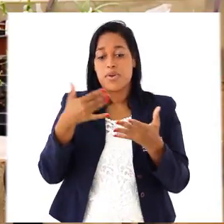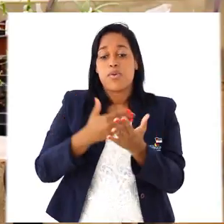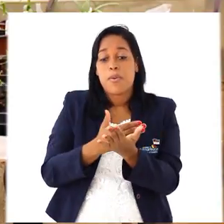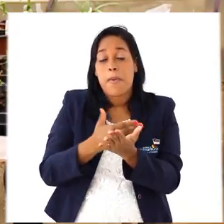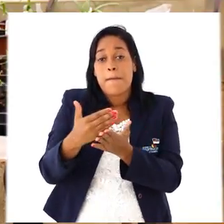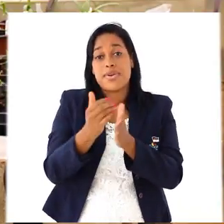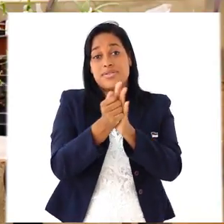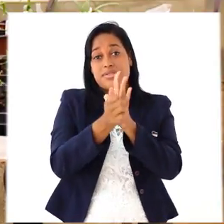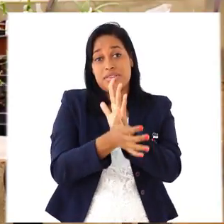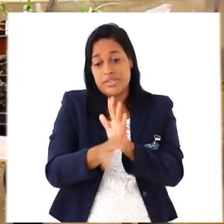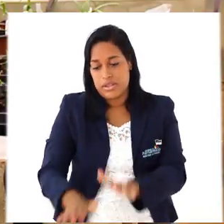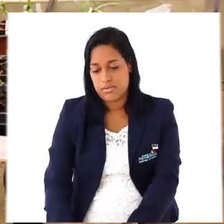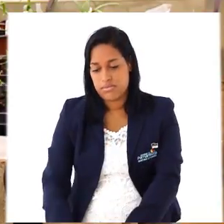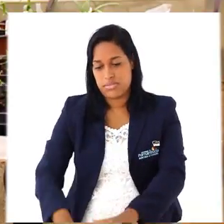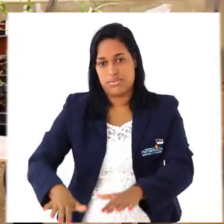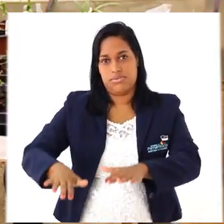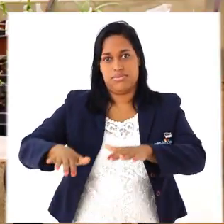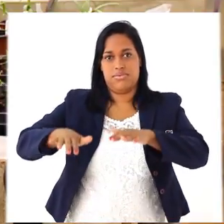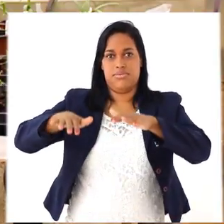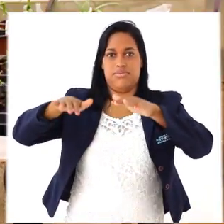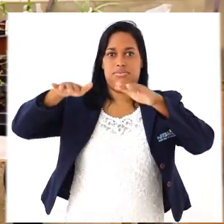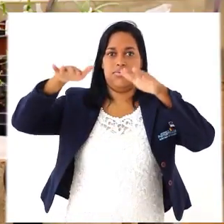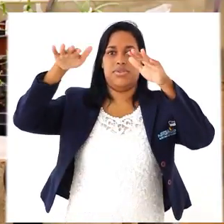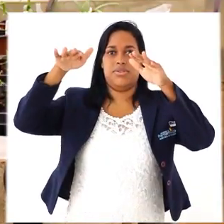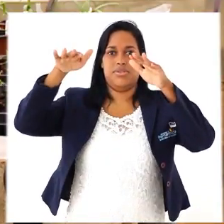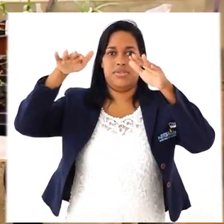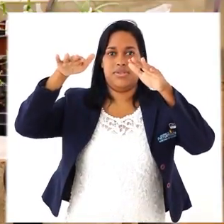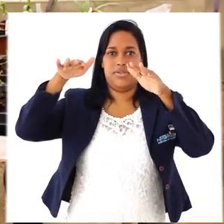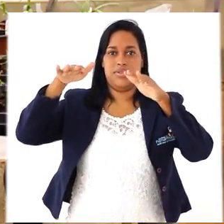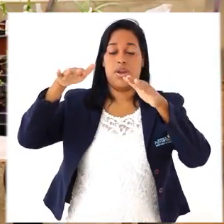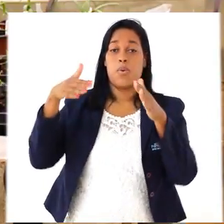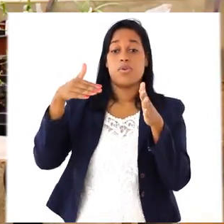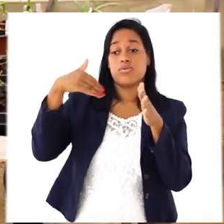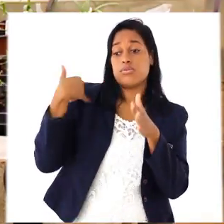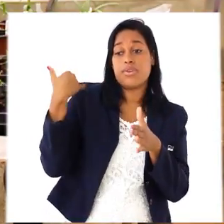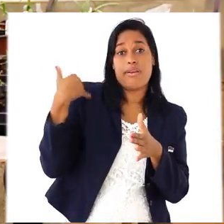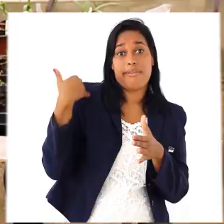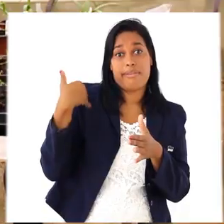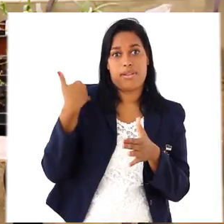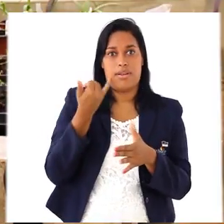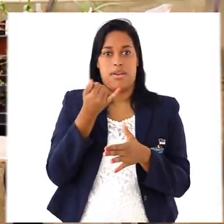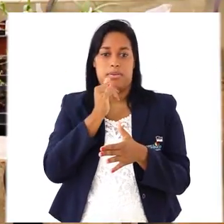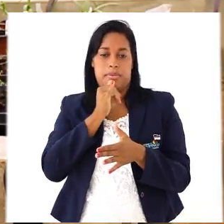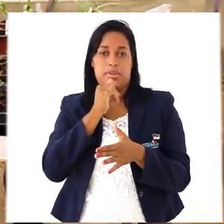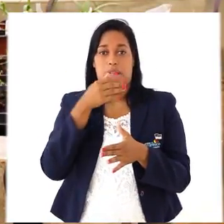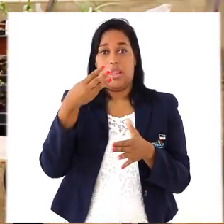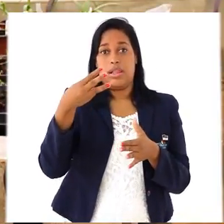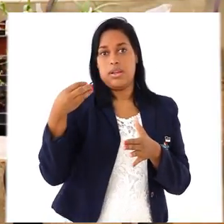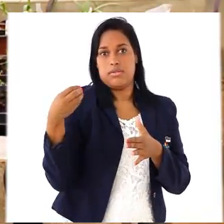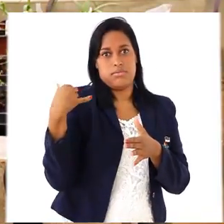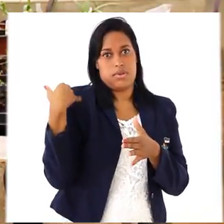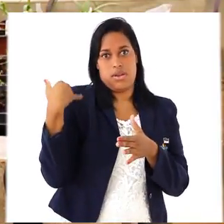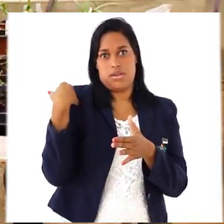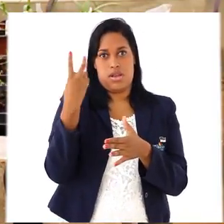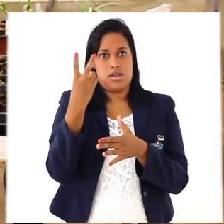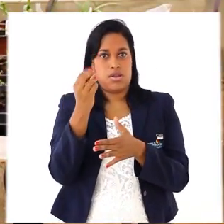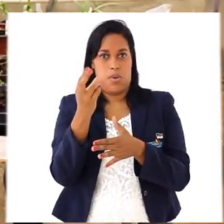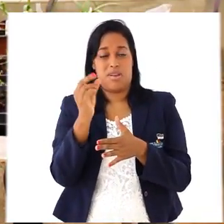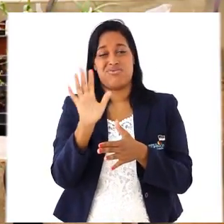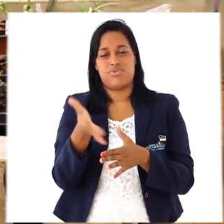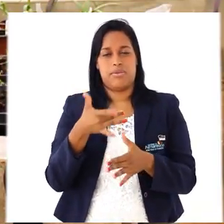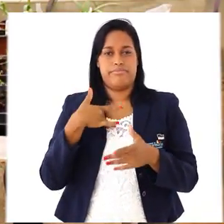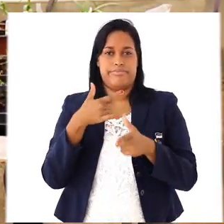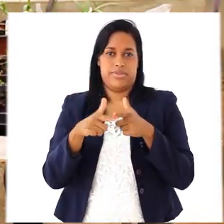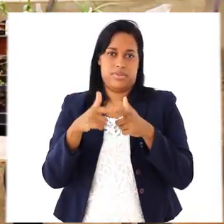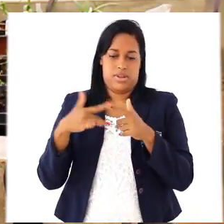criança. E aí ao longo do tempo isso vai adquirindo, chega à meia-idade ele já está com problemas de saúde por causa desse